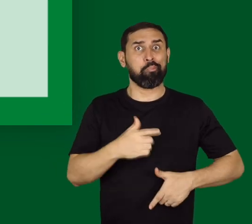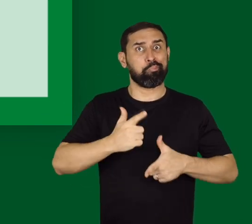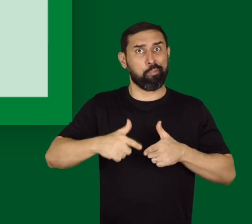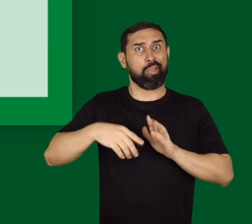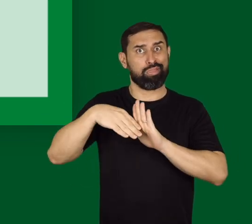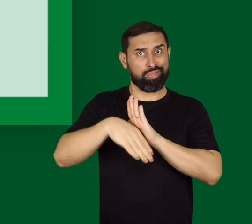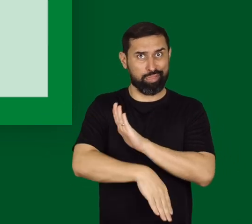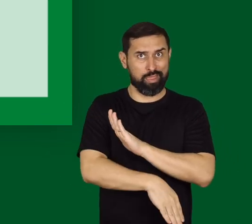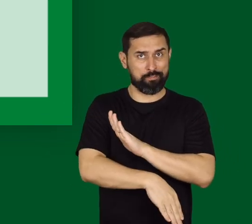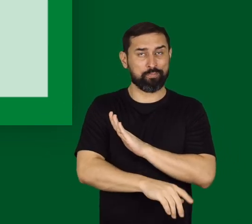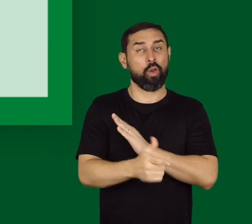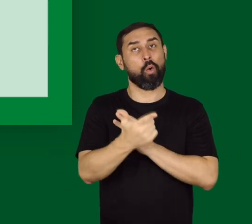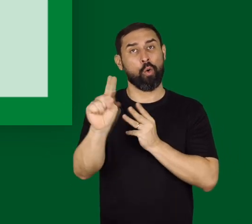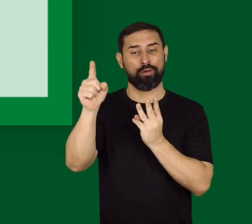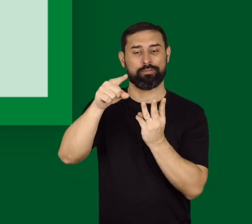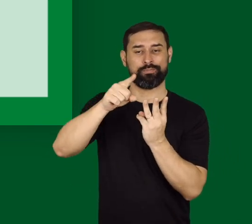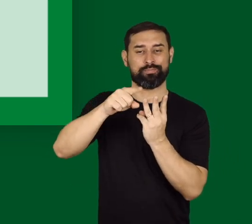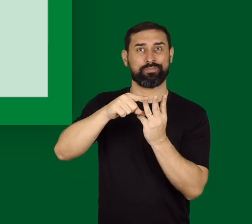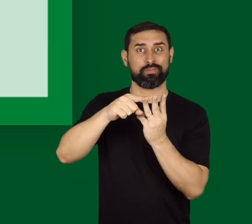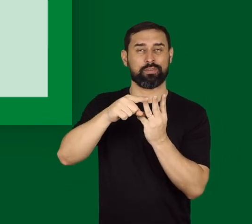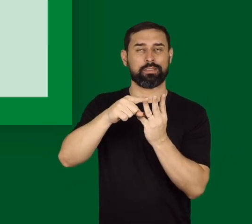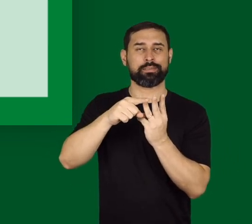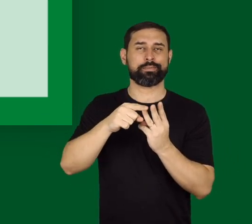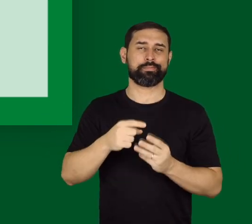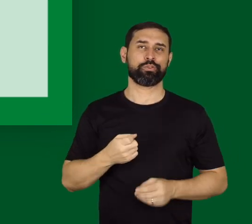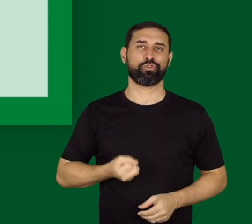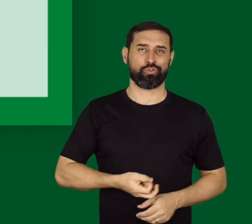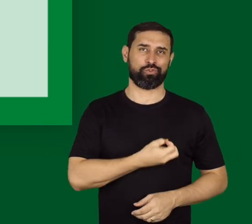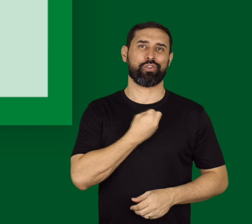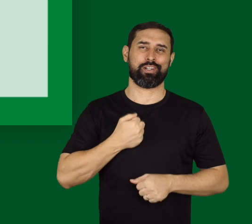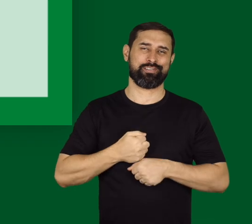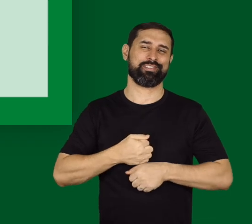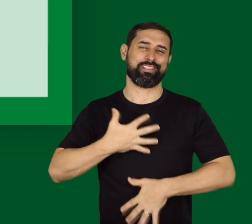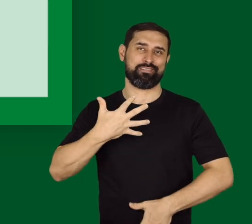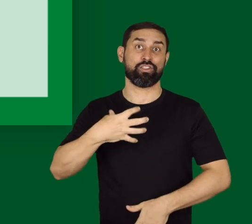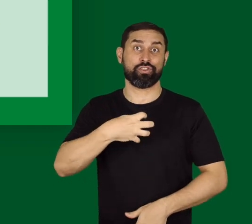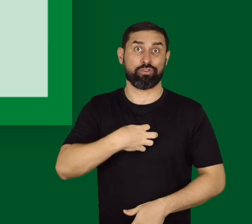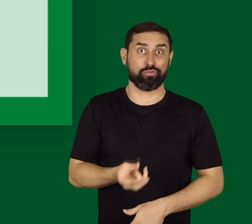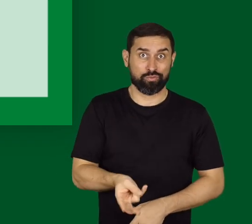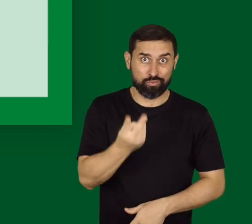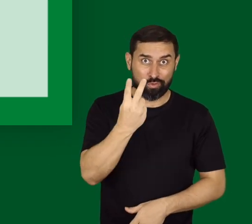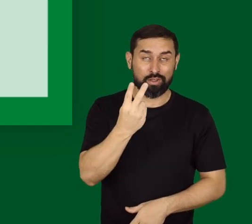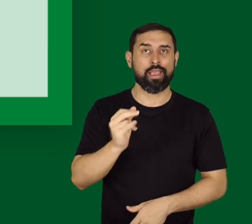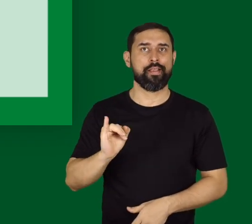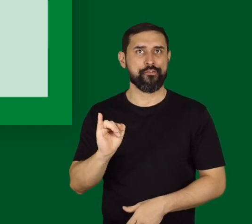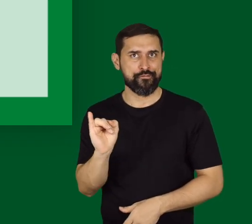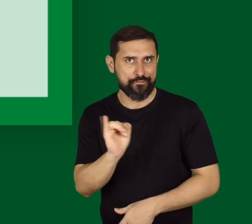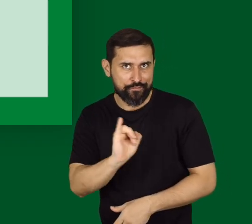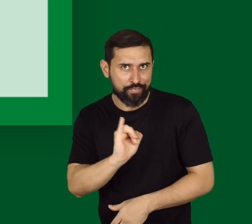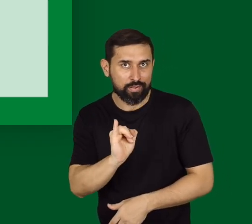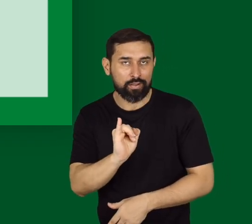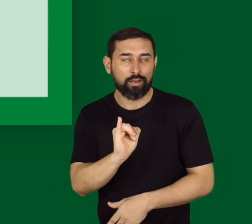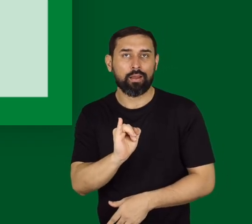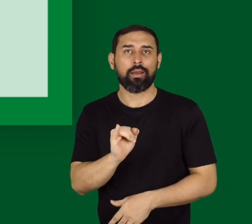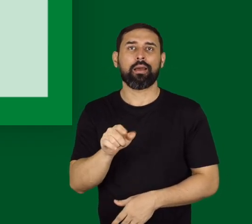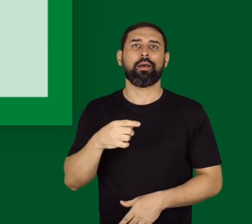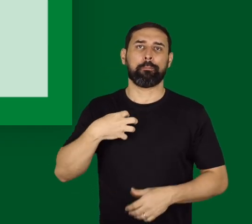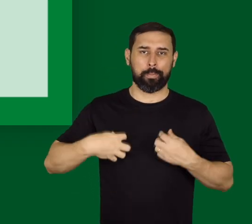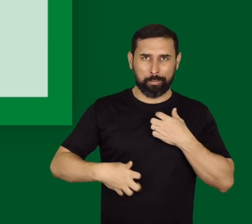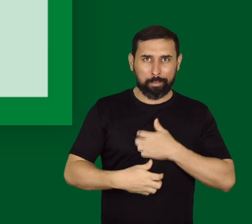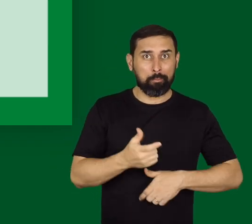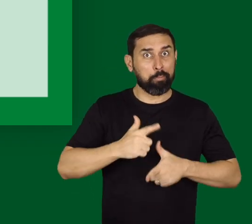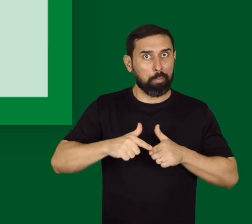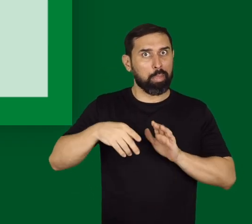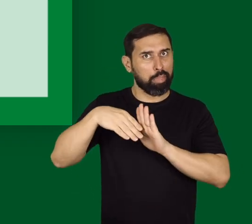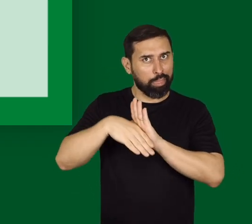foco infeccioso, mais uma disfunção orgânica, e você tem o choque séptico, que são 2 sinais da síndrome da resposta